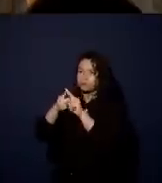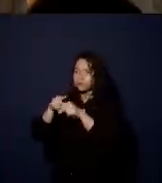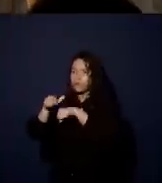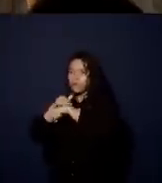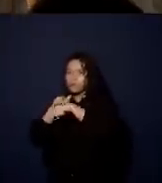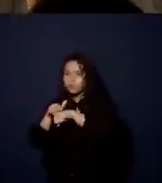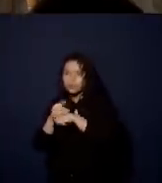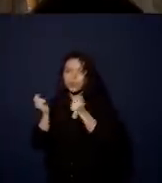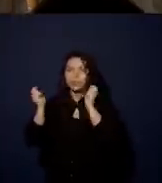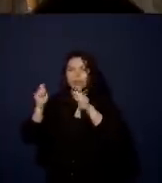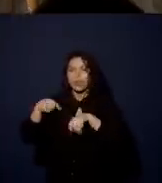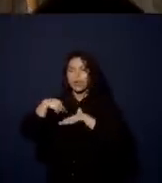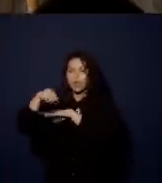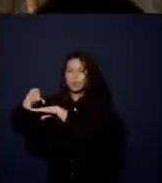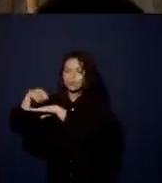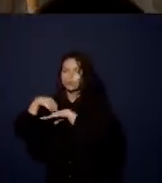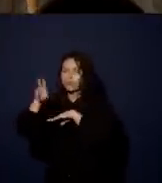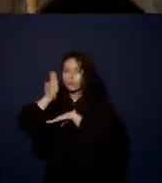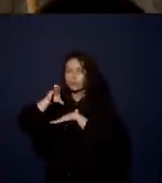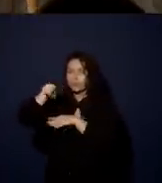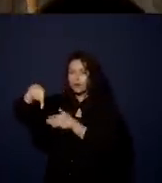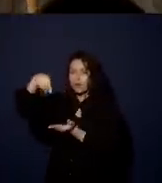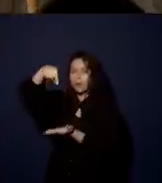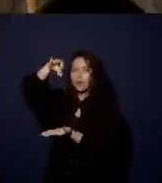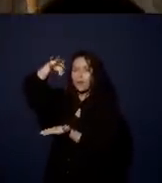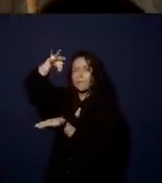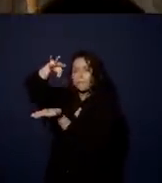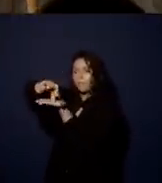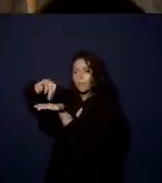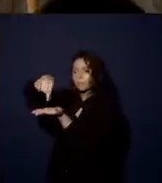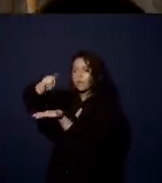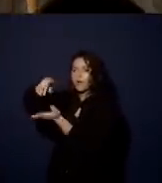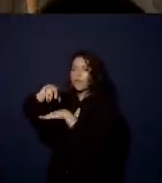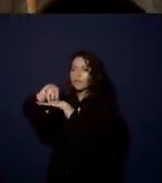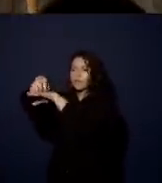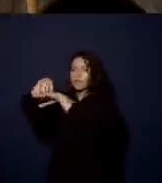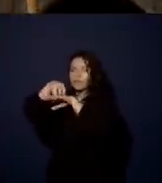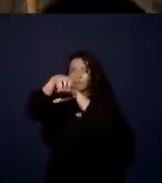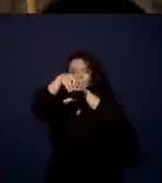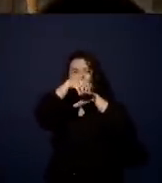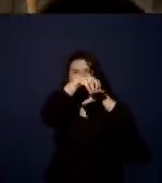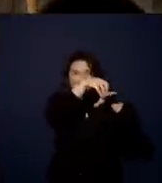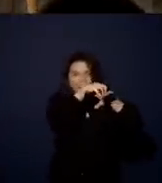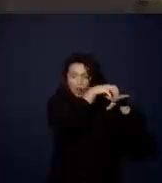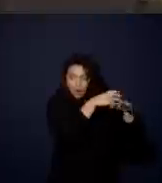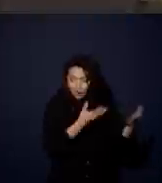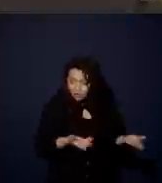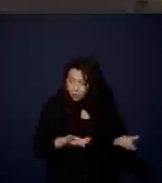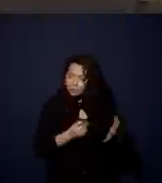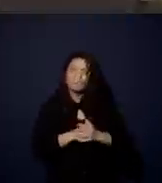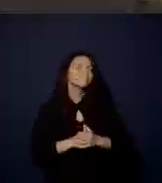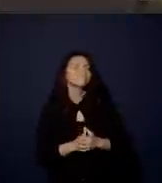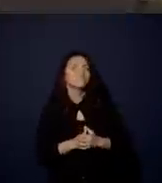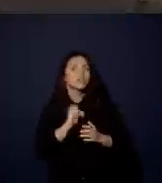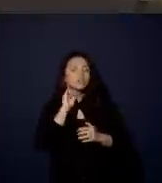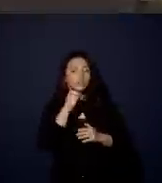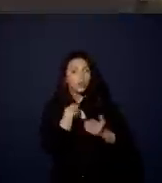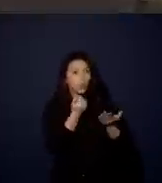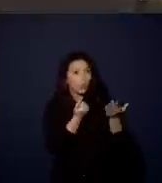então metade de tudo aquilo que a gente vende no online a entrega se dá a partir da loja